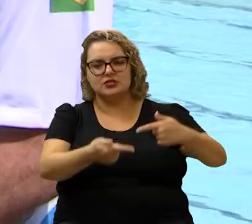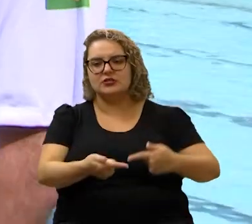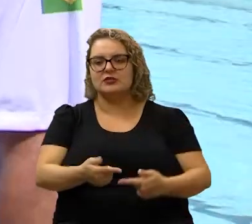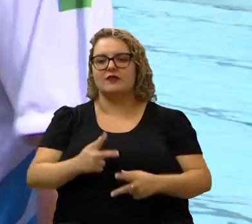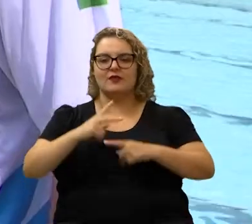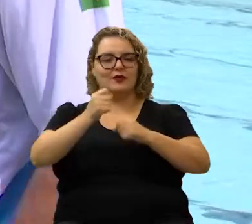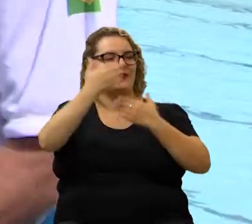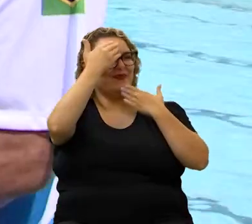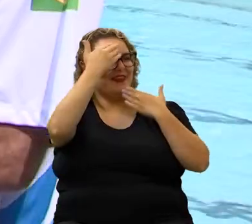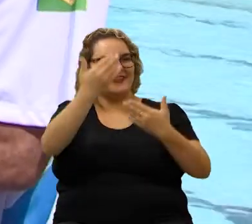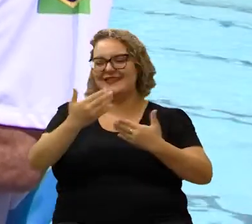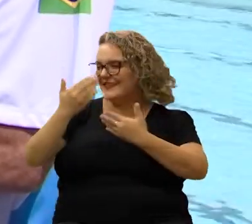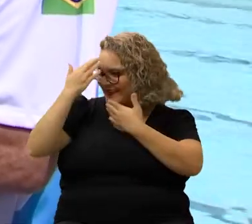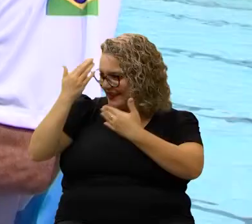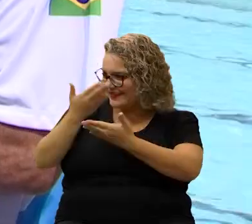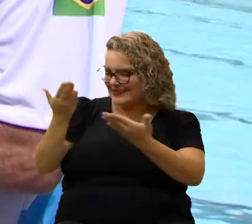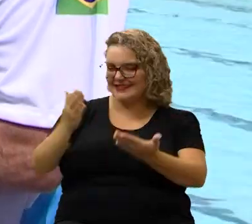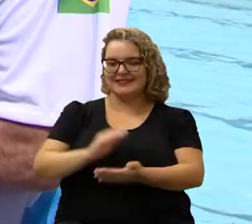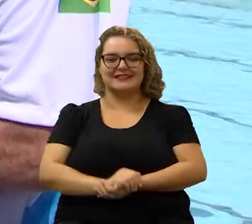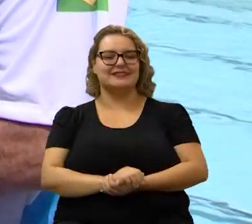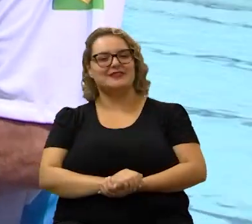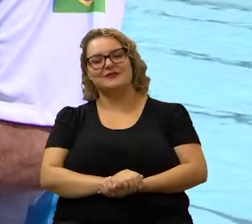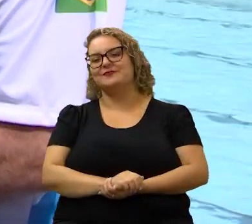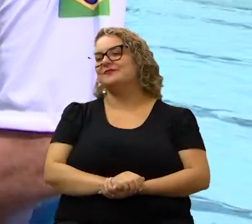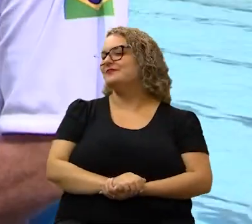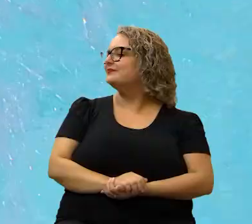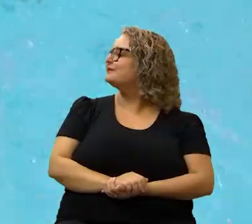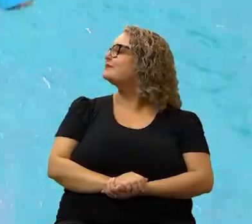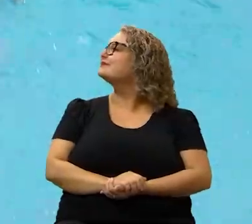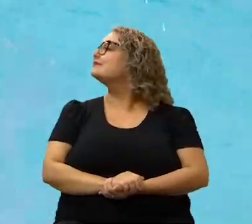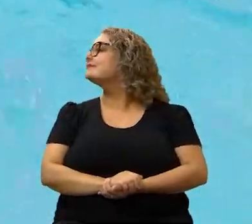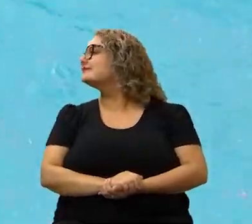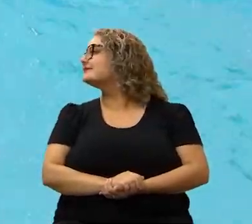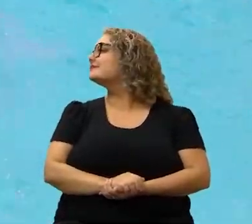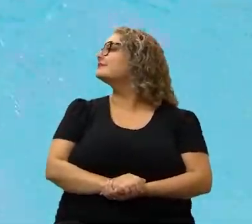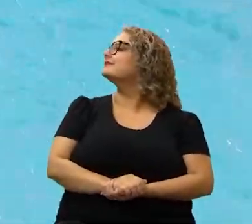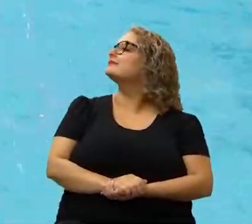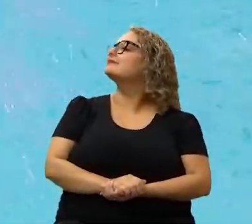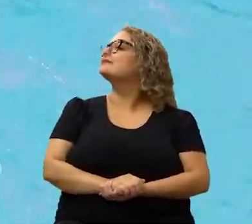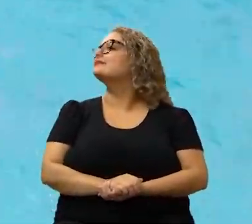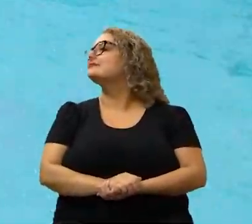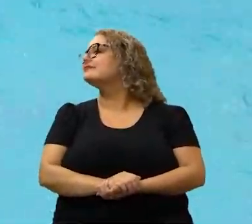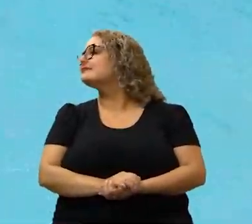forte, então a gente tem uma geração muito boa na natação. Obrigado, Cassiano. Obrigado a vocês. Gente.